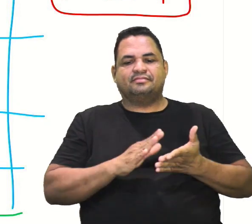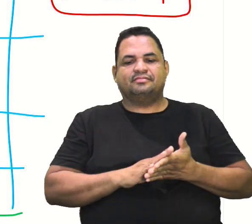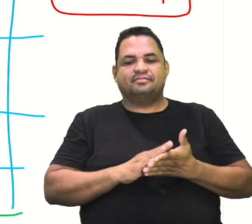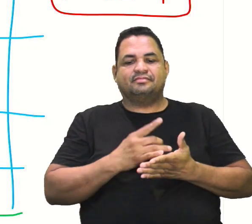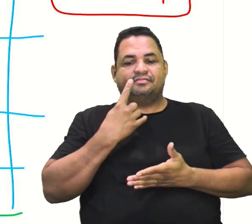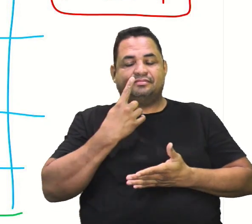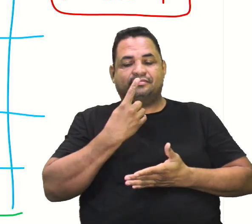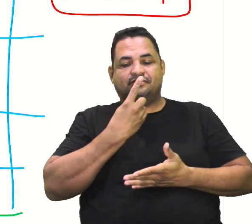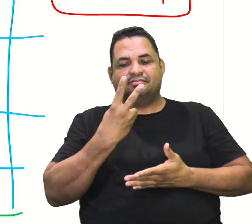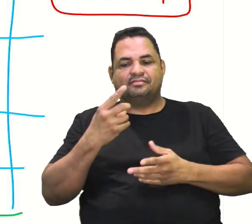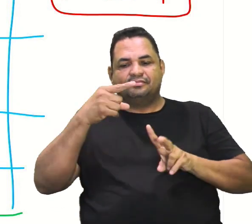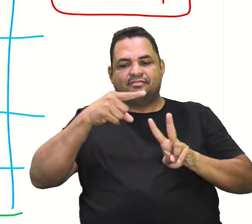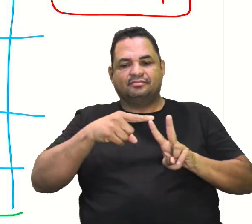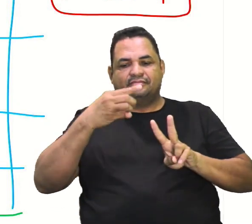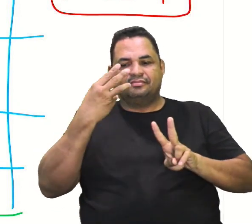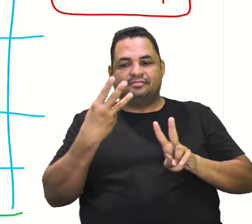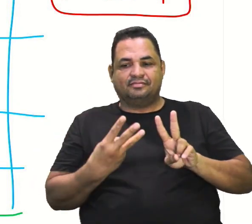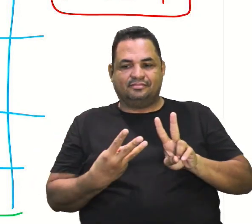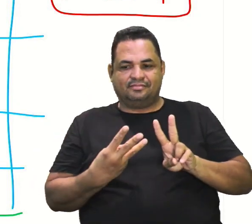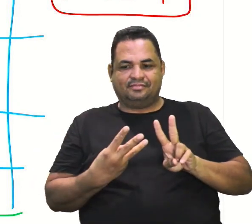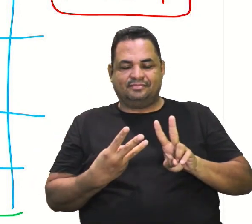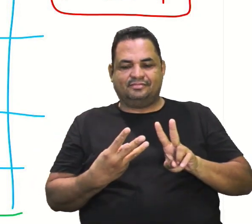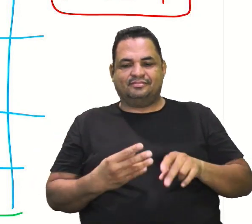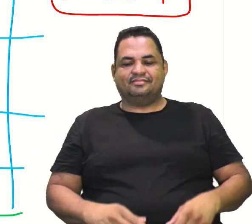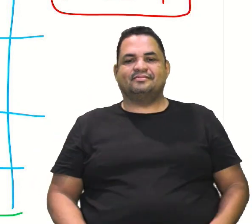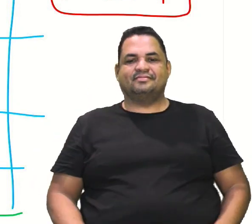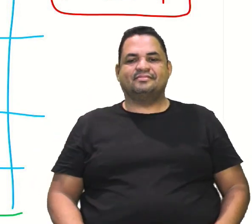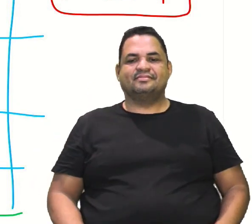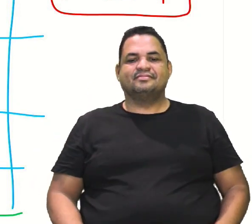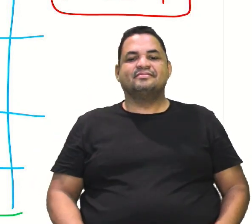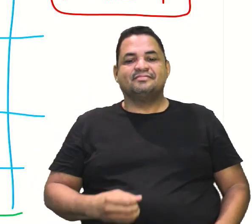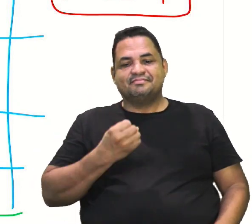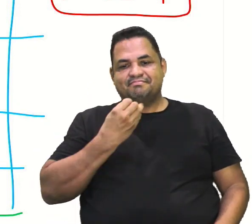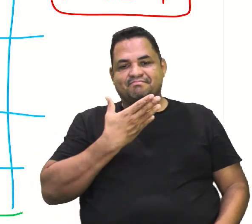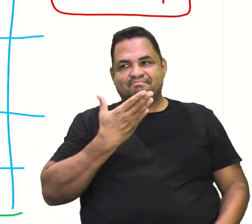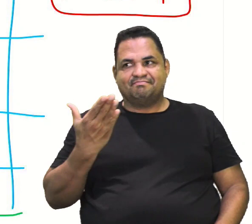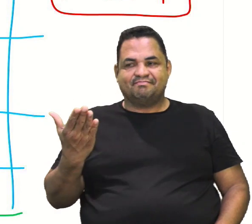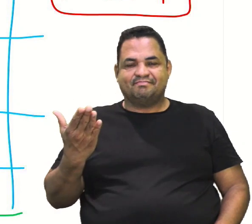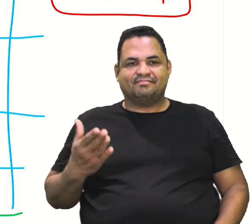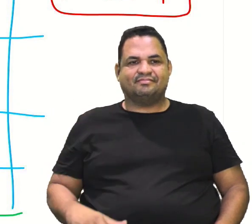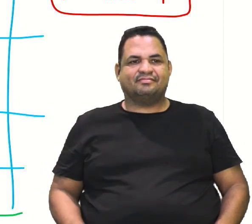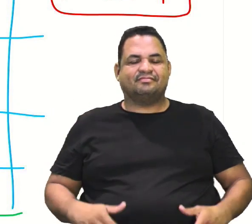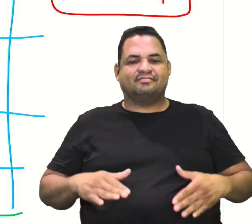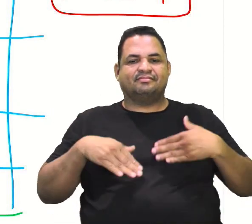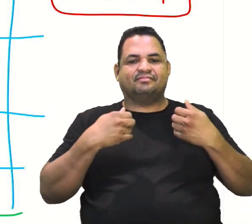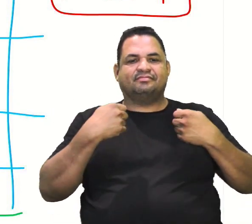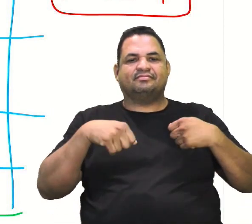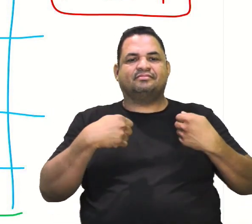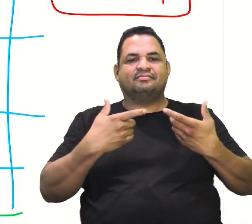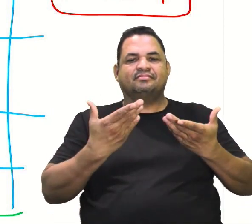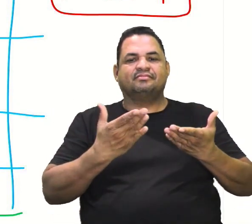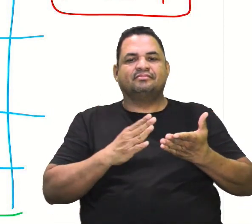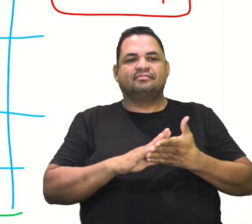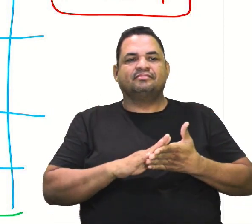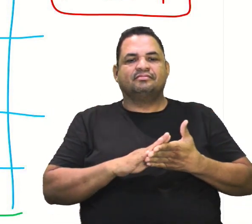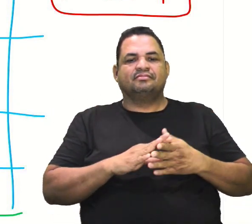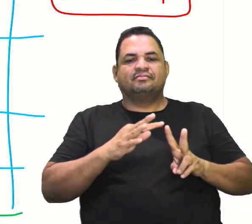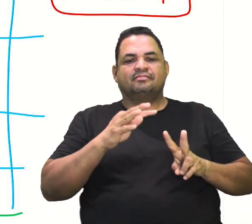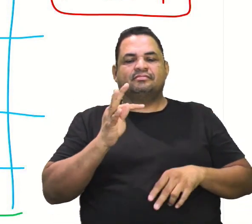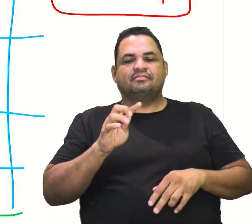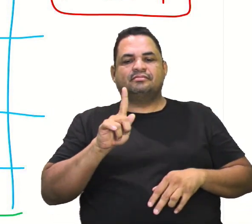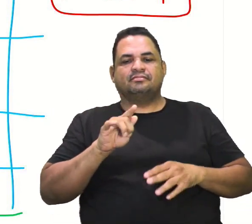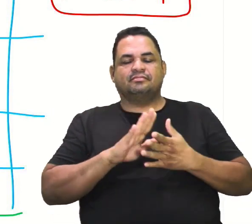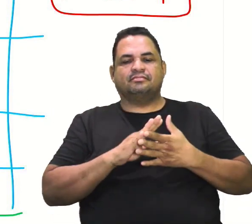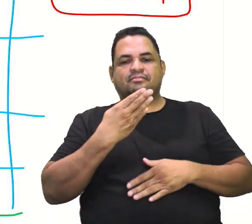3. Raiz de 3. Muito bem. Então, quando a gente precisa aí da tangente